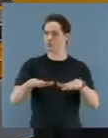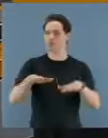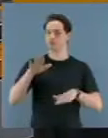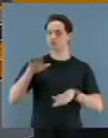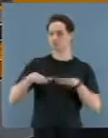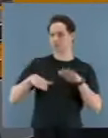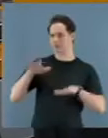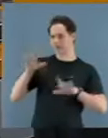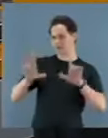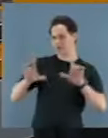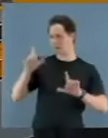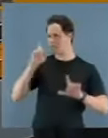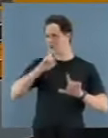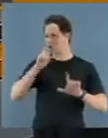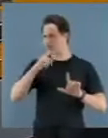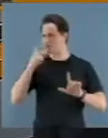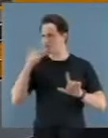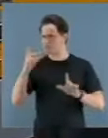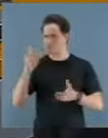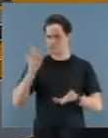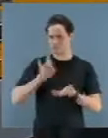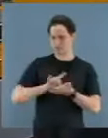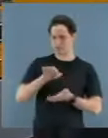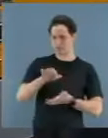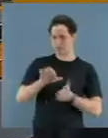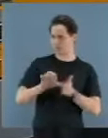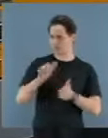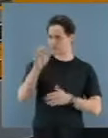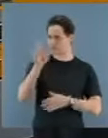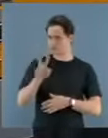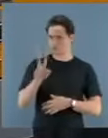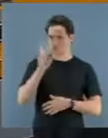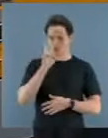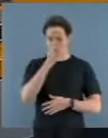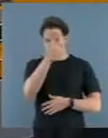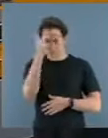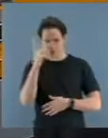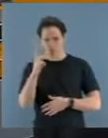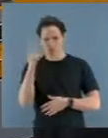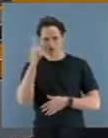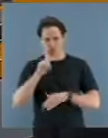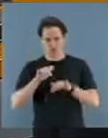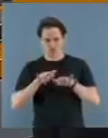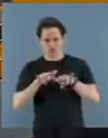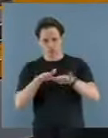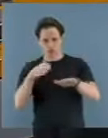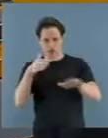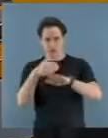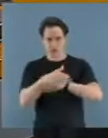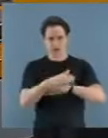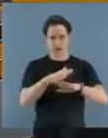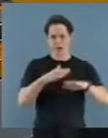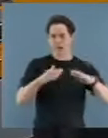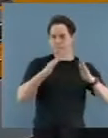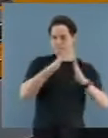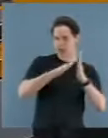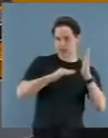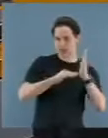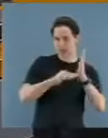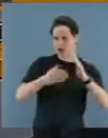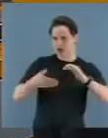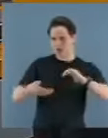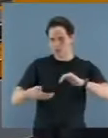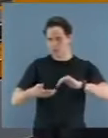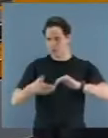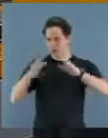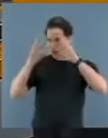fala mentira. Realmente, é a primeira vez que eu vejo aqui. Entraram no Planalto, no Congresso, na Câmara dos Deputados, e entrou no